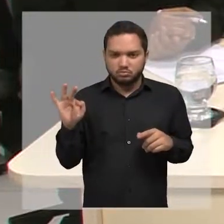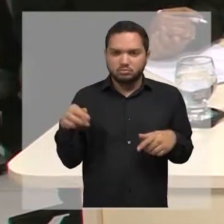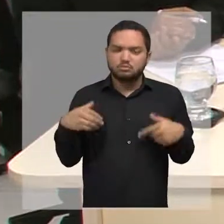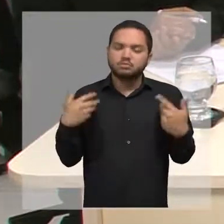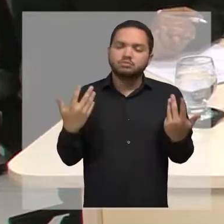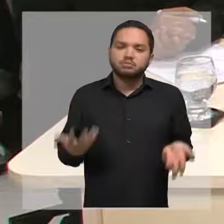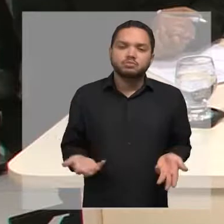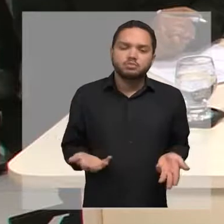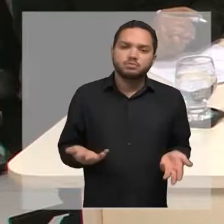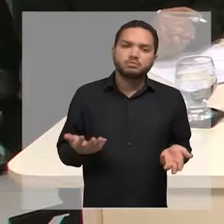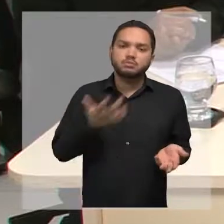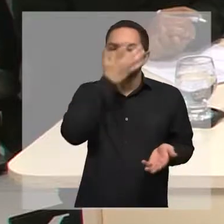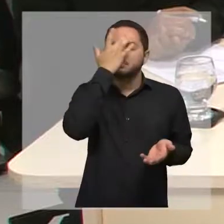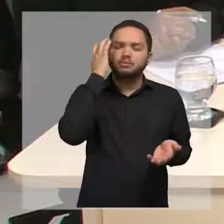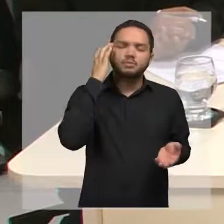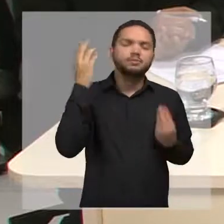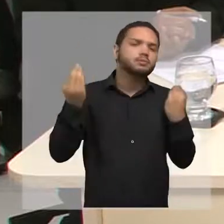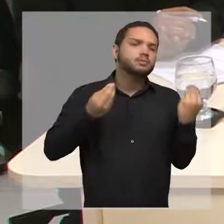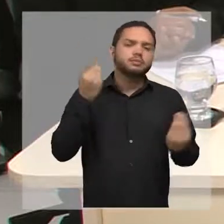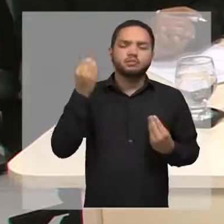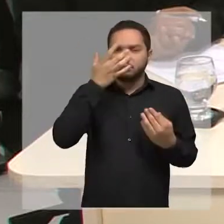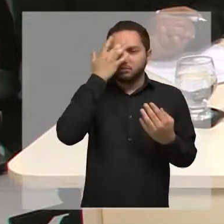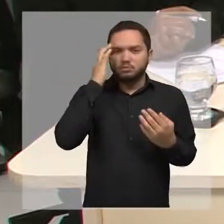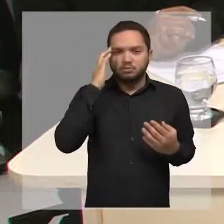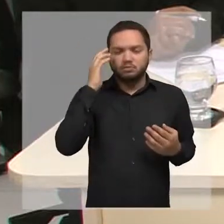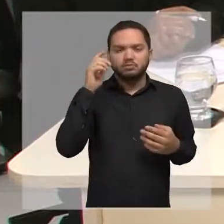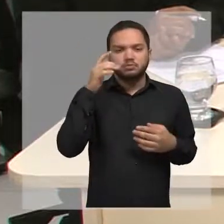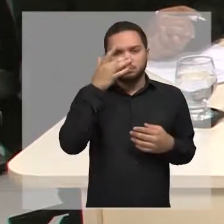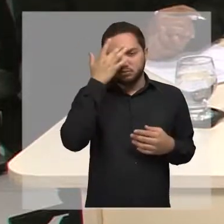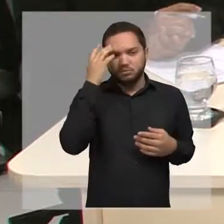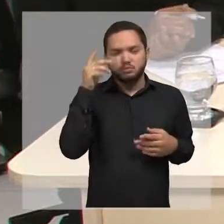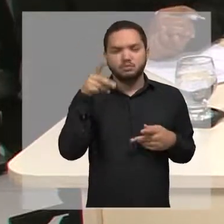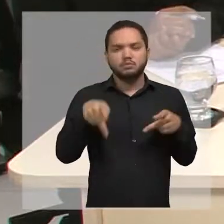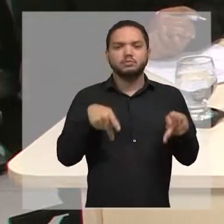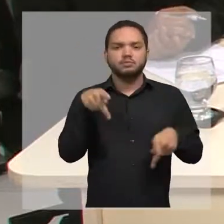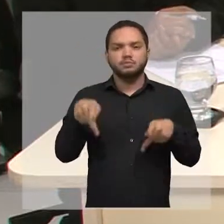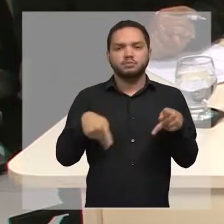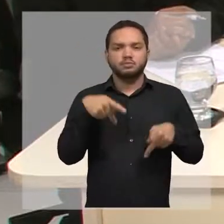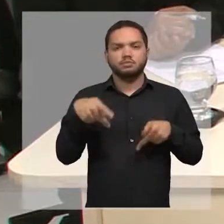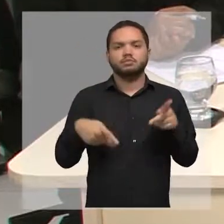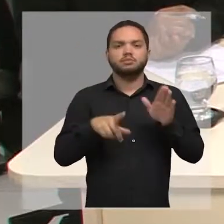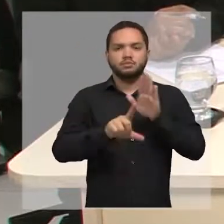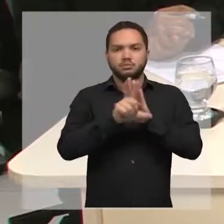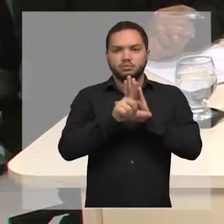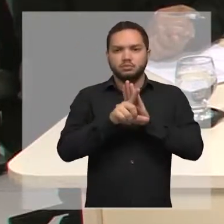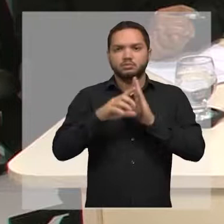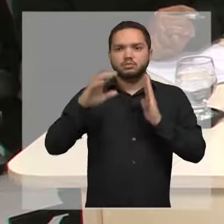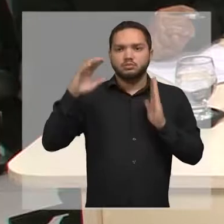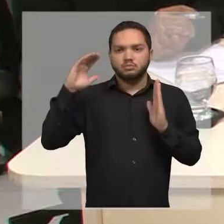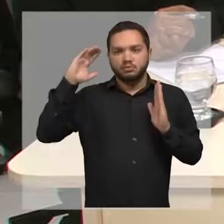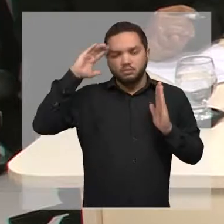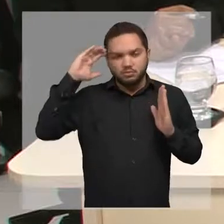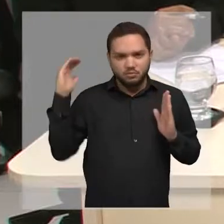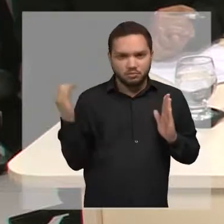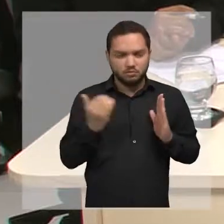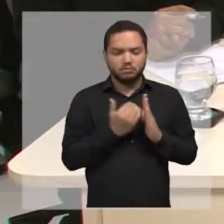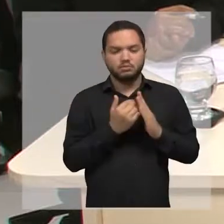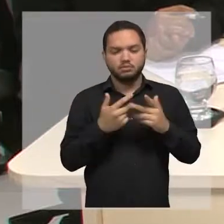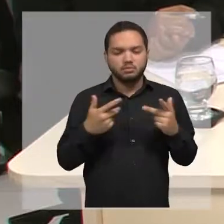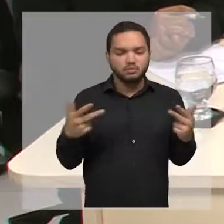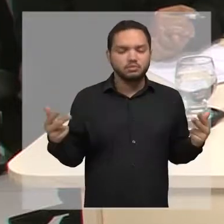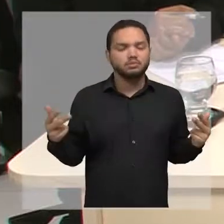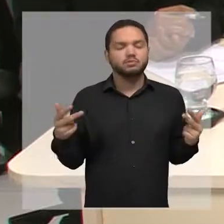né, Paulo? A participação popular fundamental, né, para que a lei atenda às